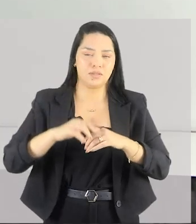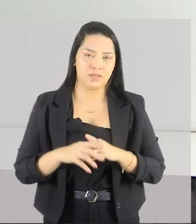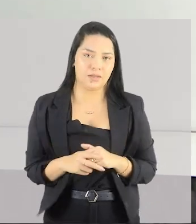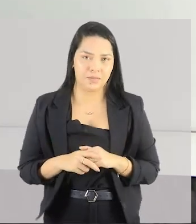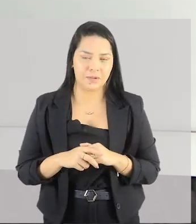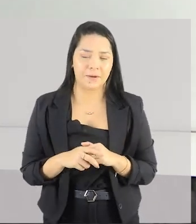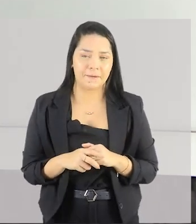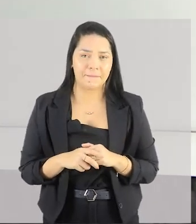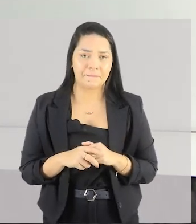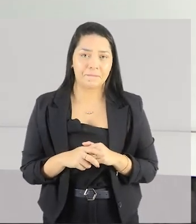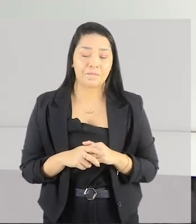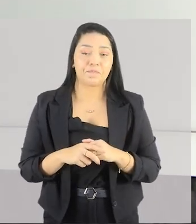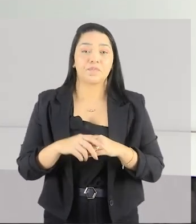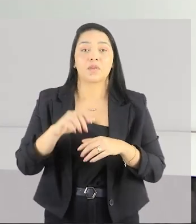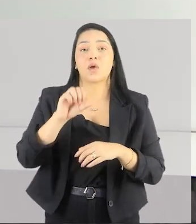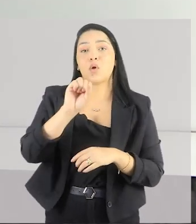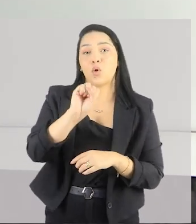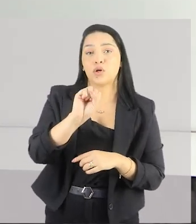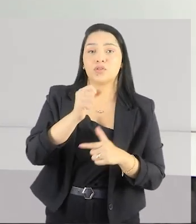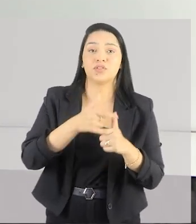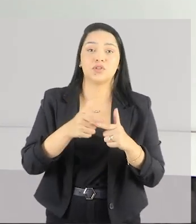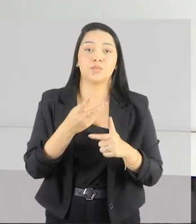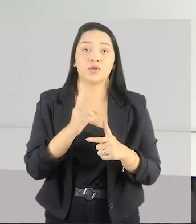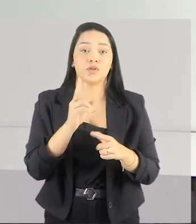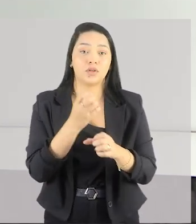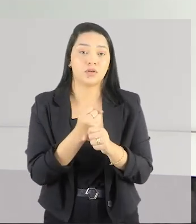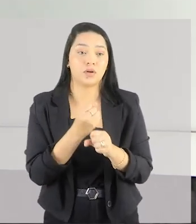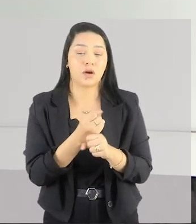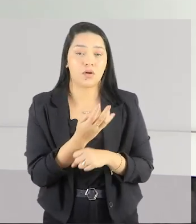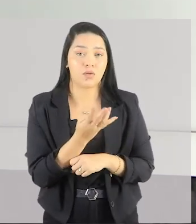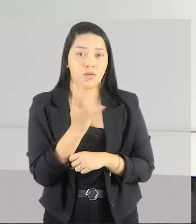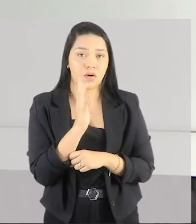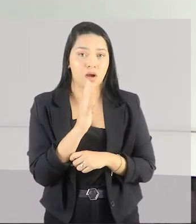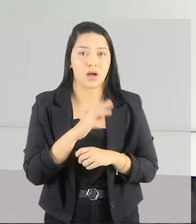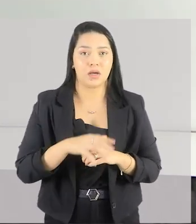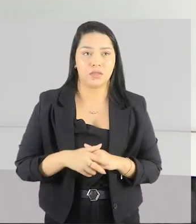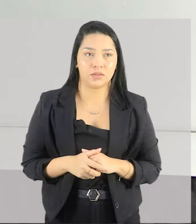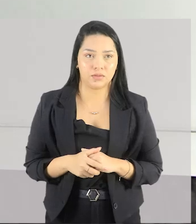ok? 8 por 2, 4. 4 vezes 1,